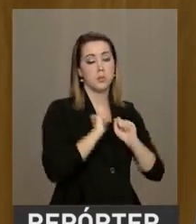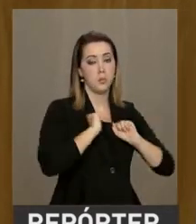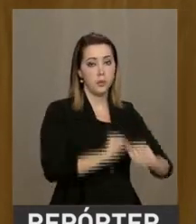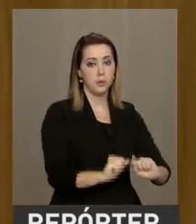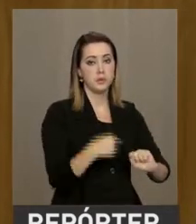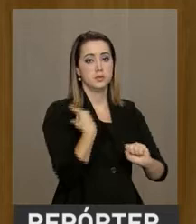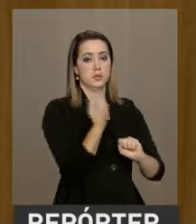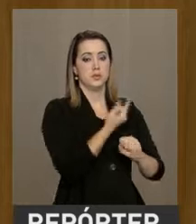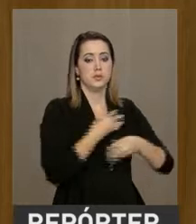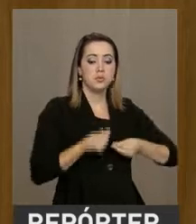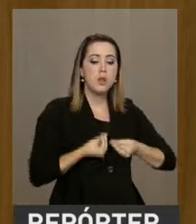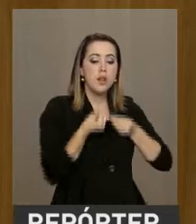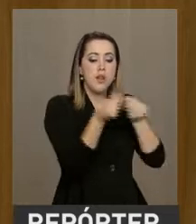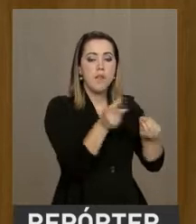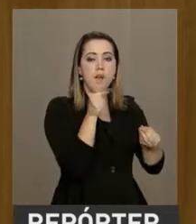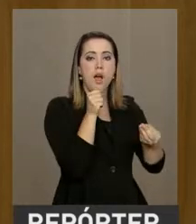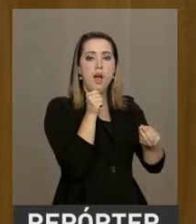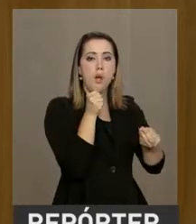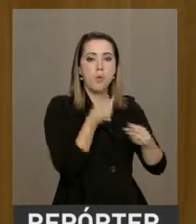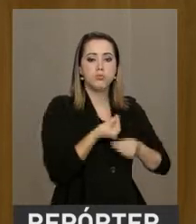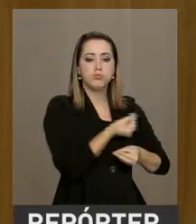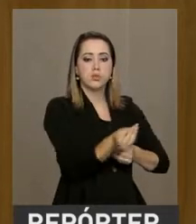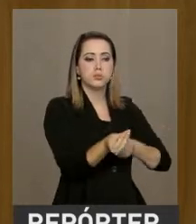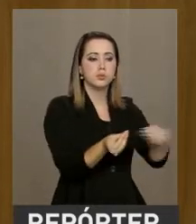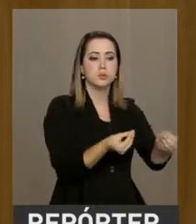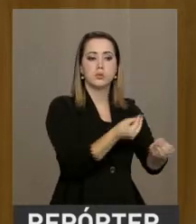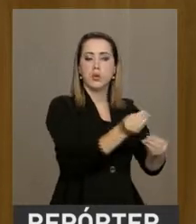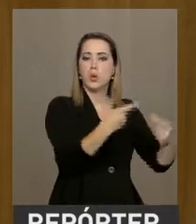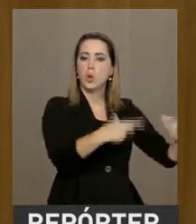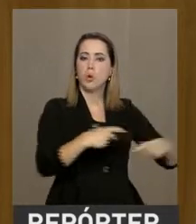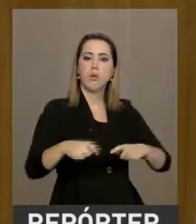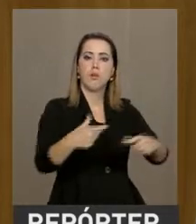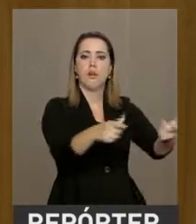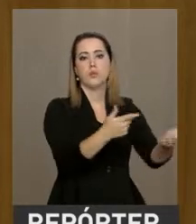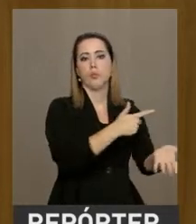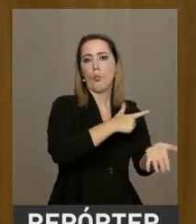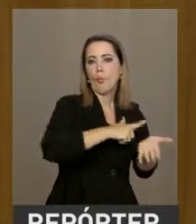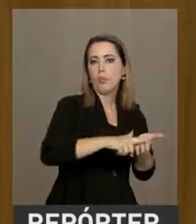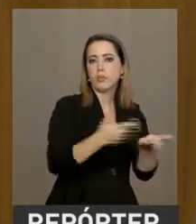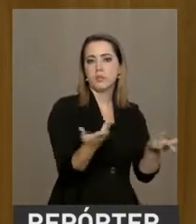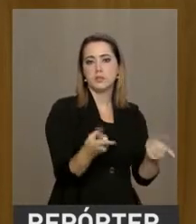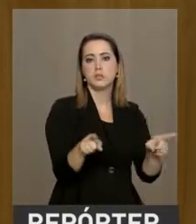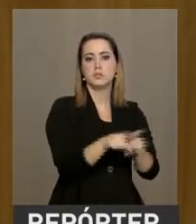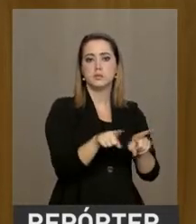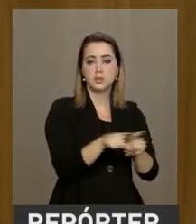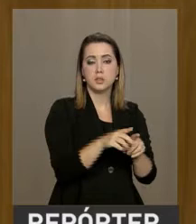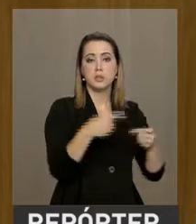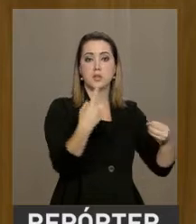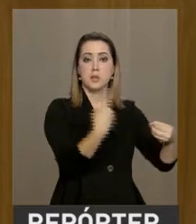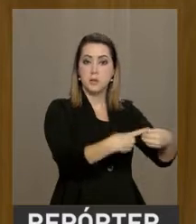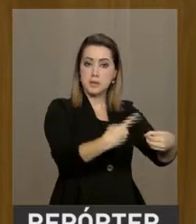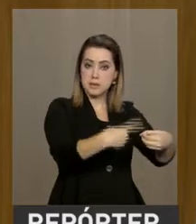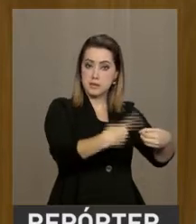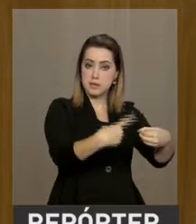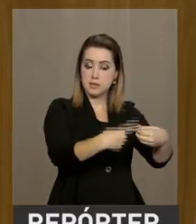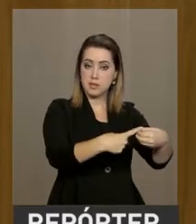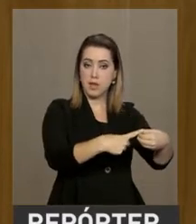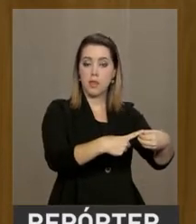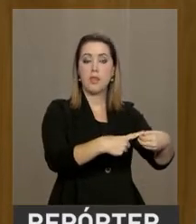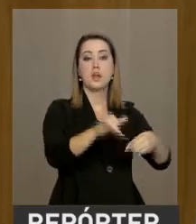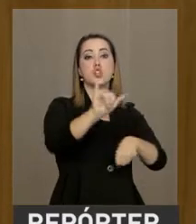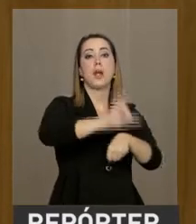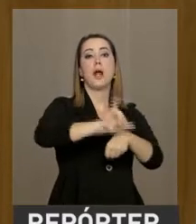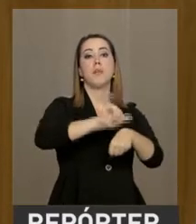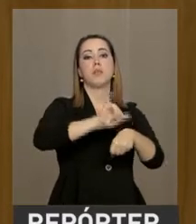possamos garantir água para a diversas regiões e queria estar principalmente a região metropolitana de fortaleza que